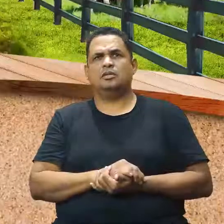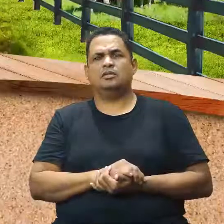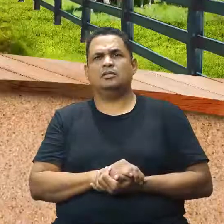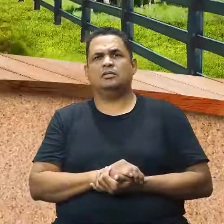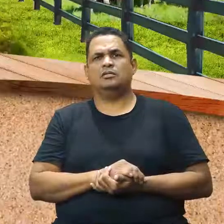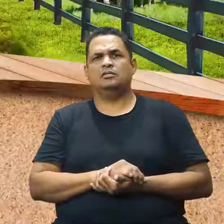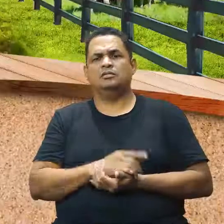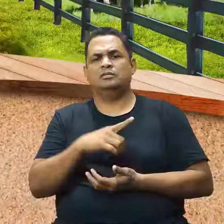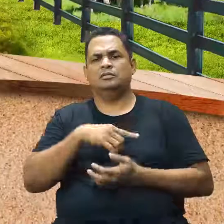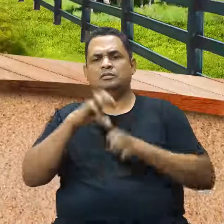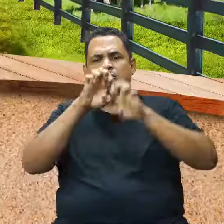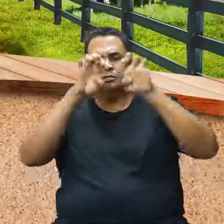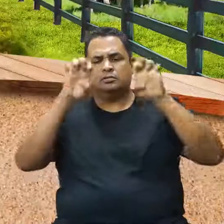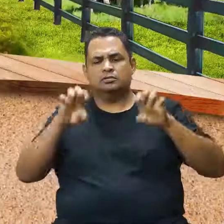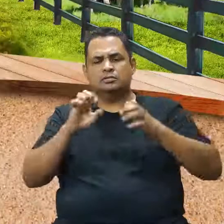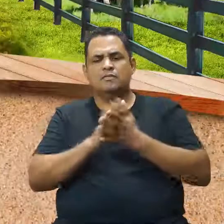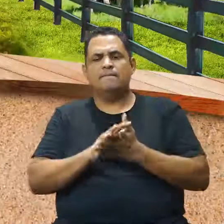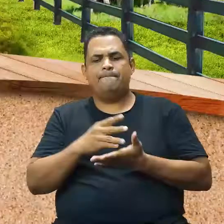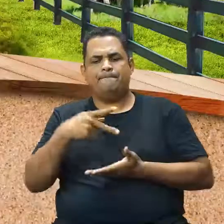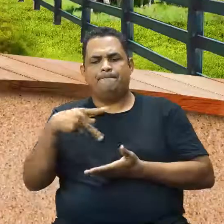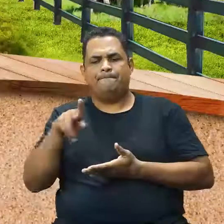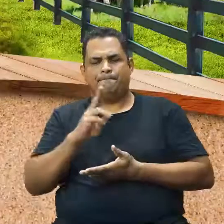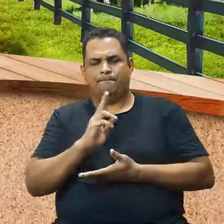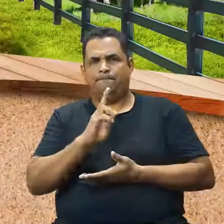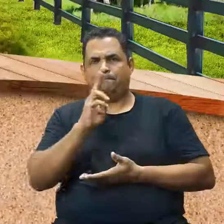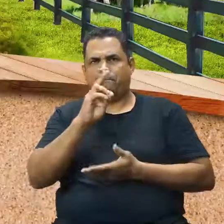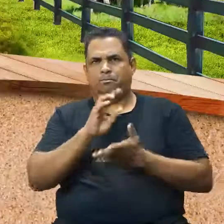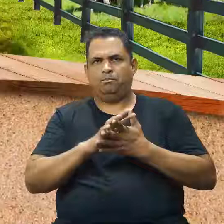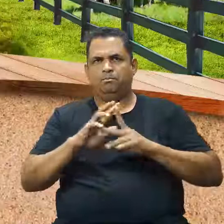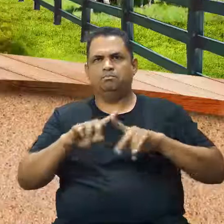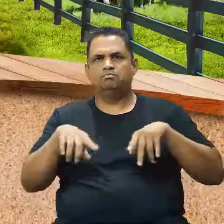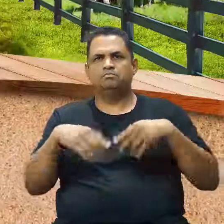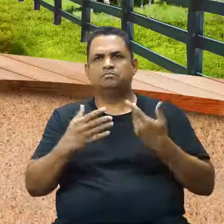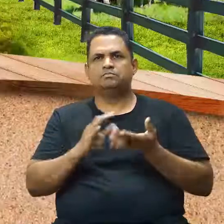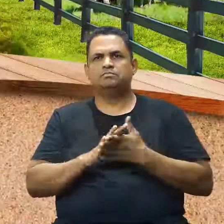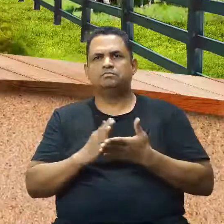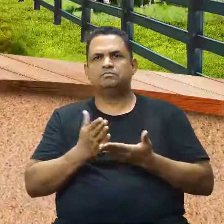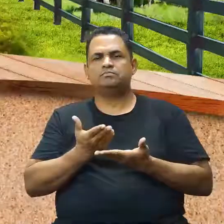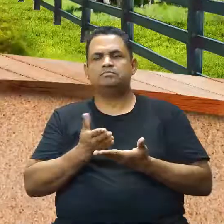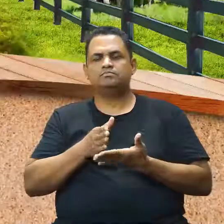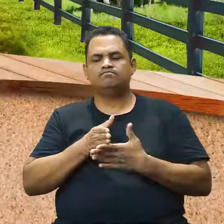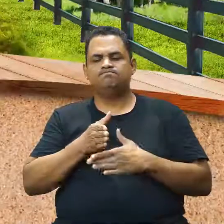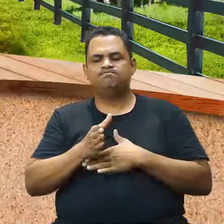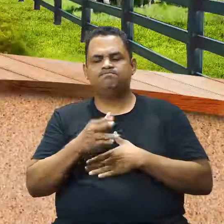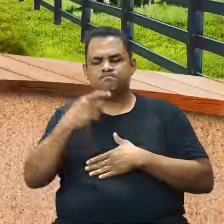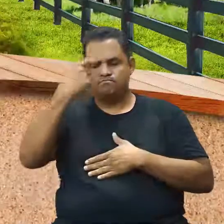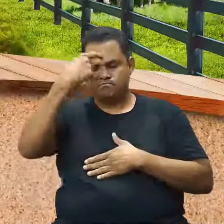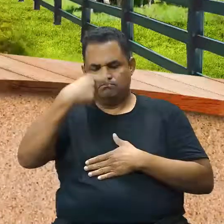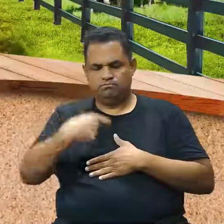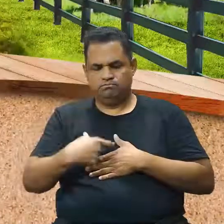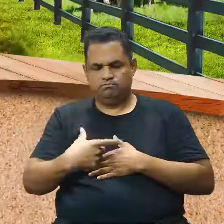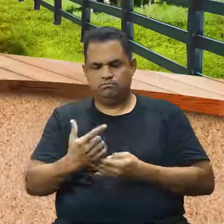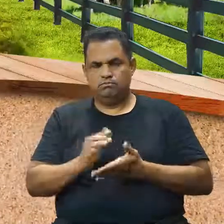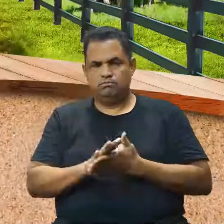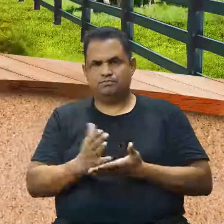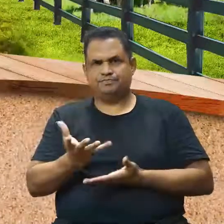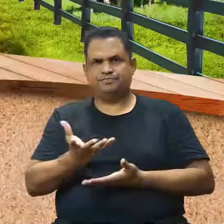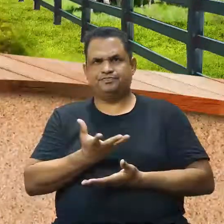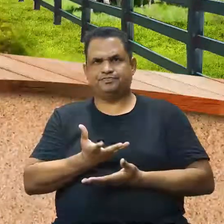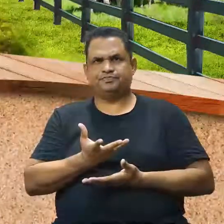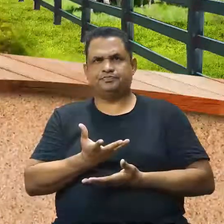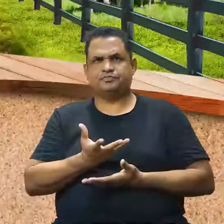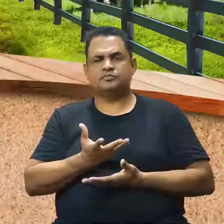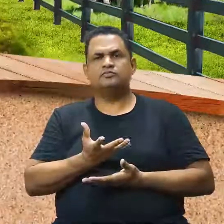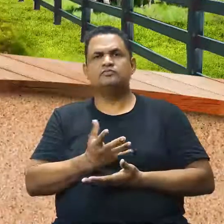tem estrutura para a sua própria manutenção. Mas na hora que o homem entra na floresta e ele quer,